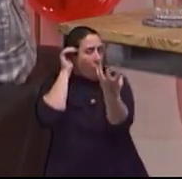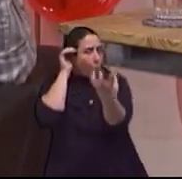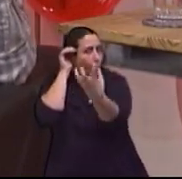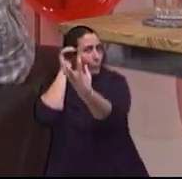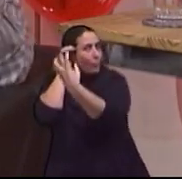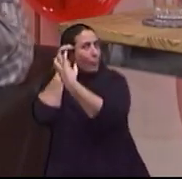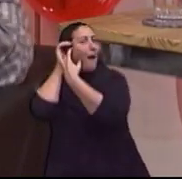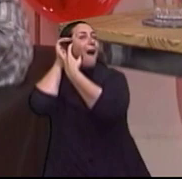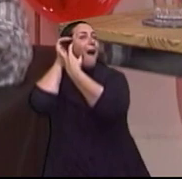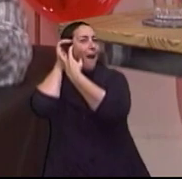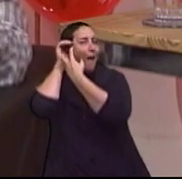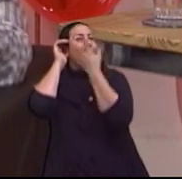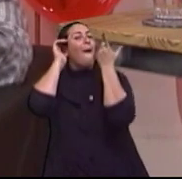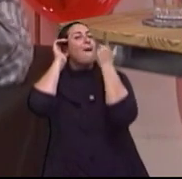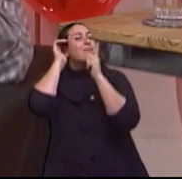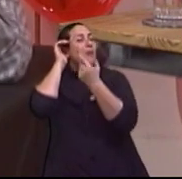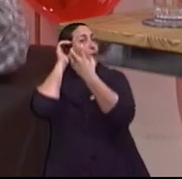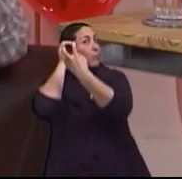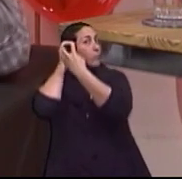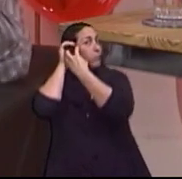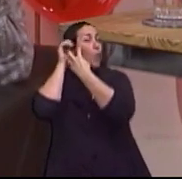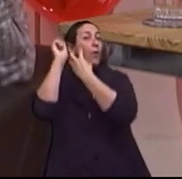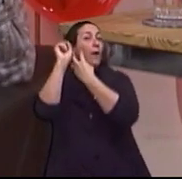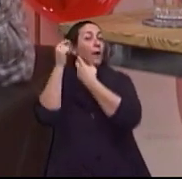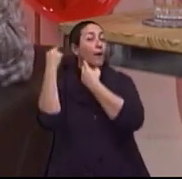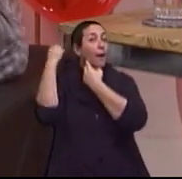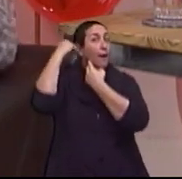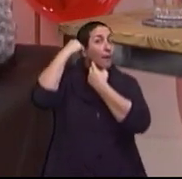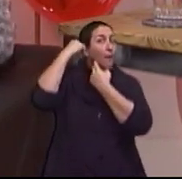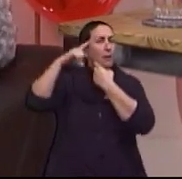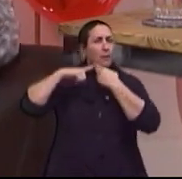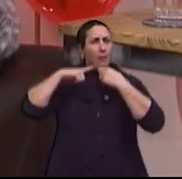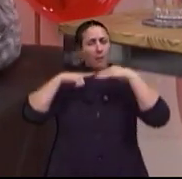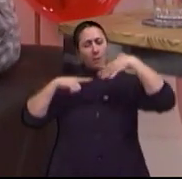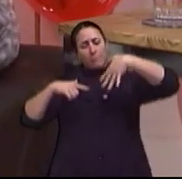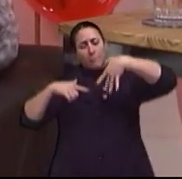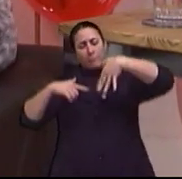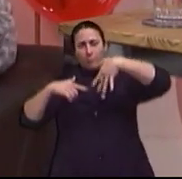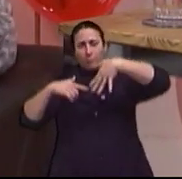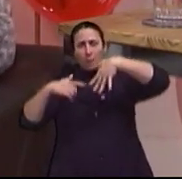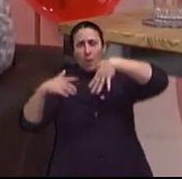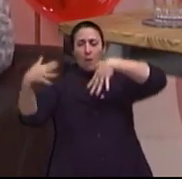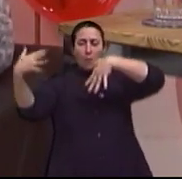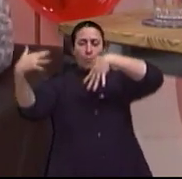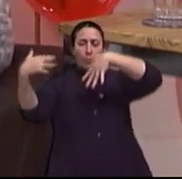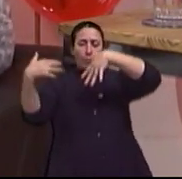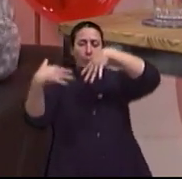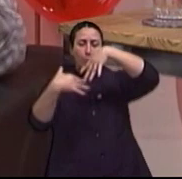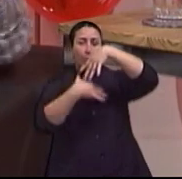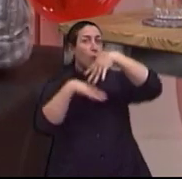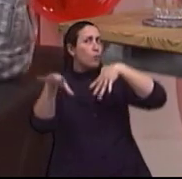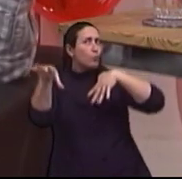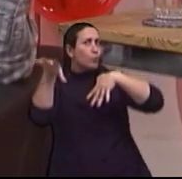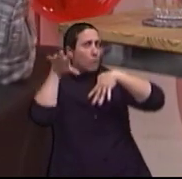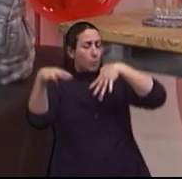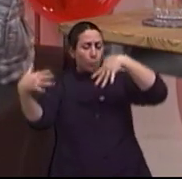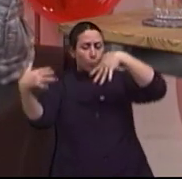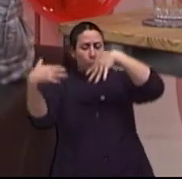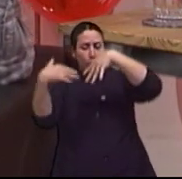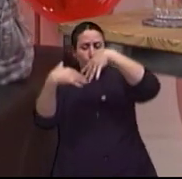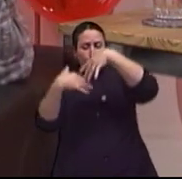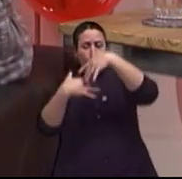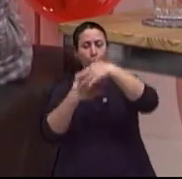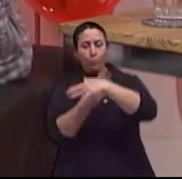onda né vai bater no tímpano do tímpano passa pros ossículos que são os menores ossos do corpo humano e que vai pro